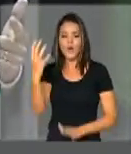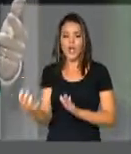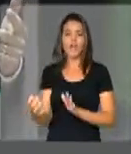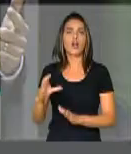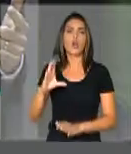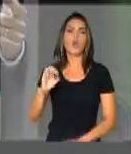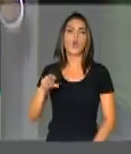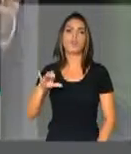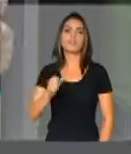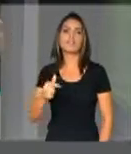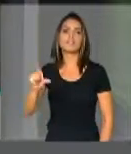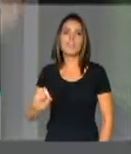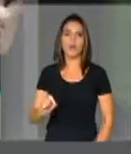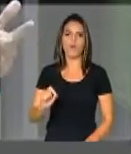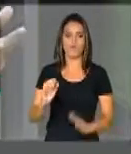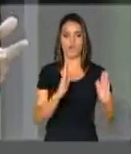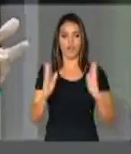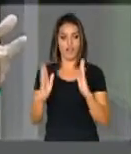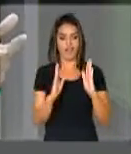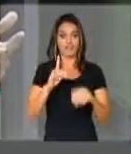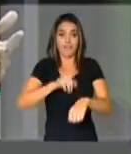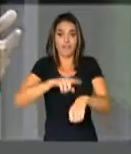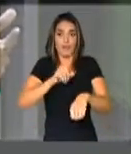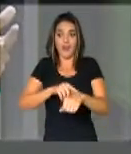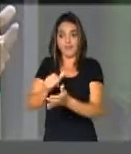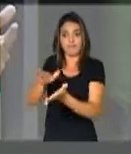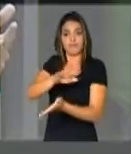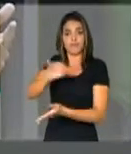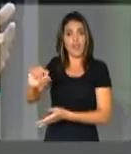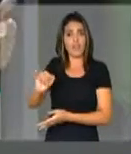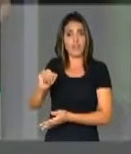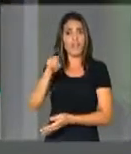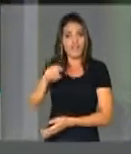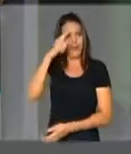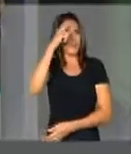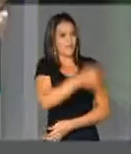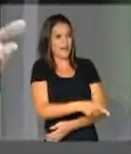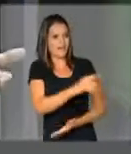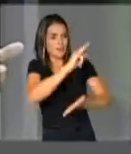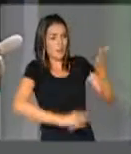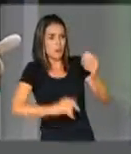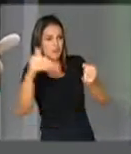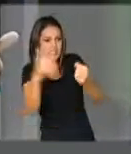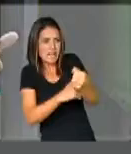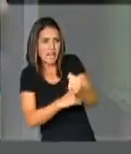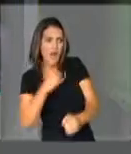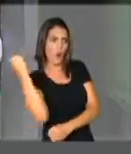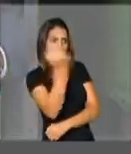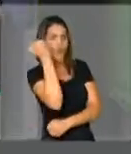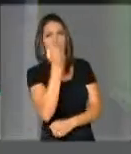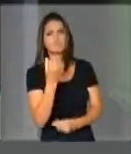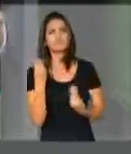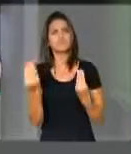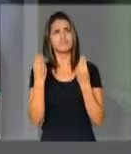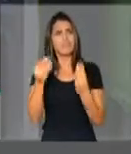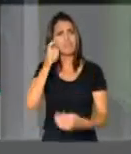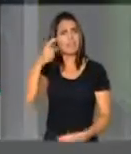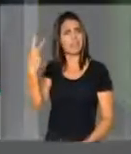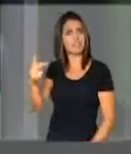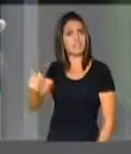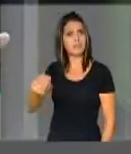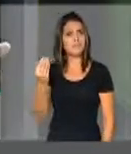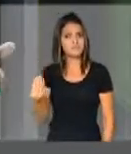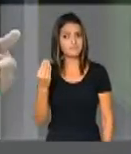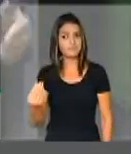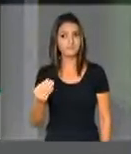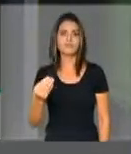secreto interessa se tem que tá defendendo então perdendo aqui mostrando que são contrárias